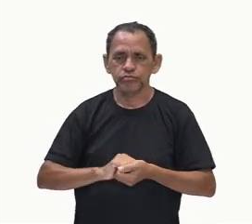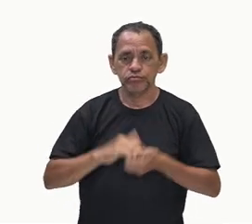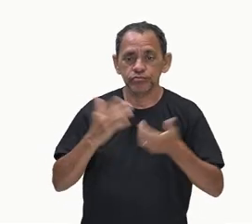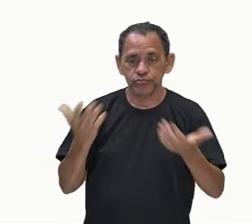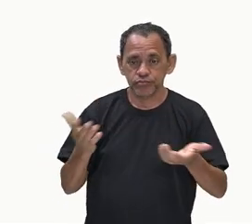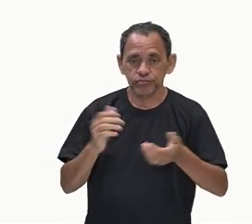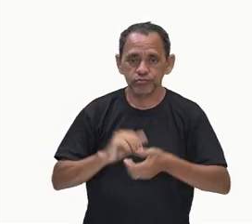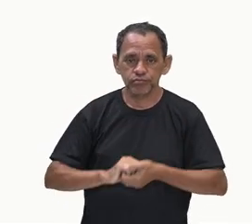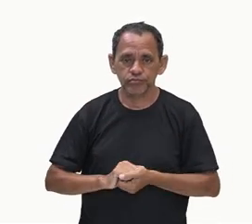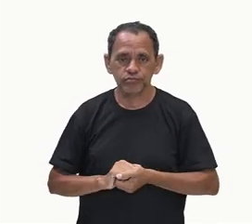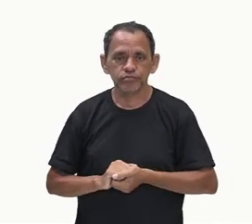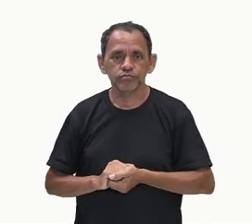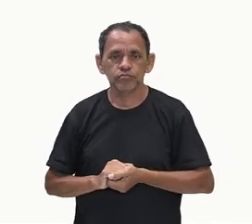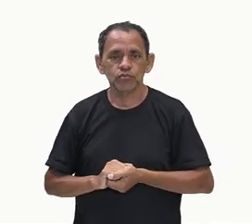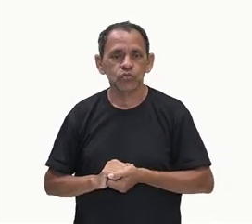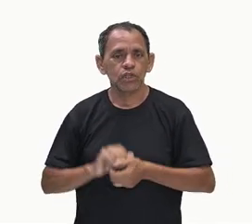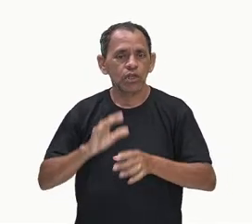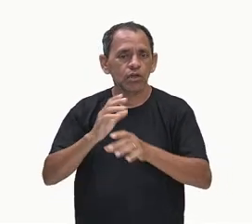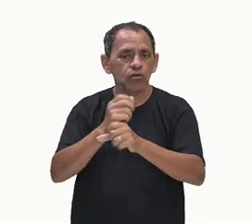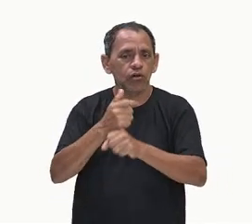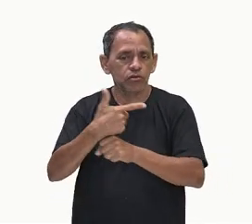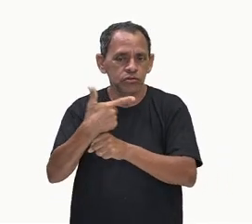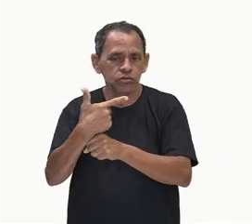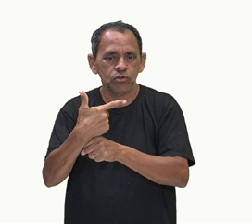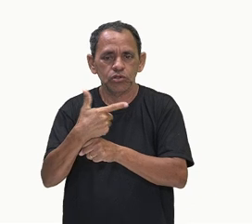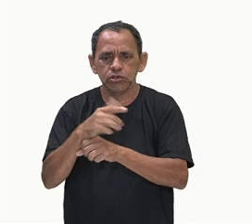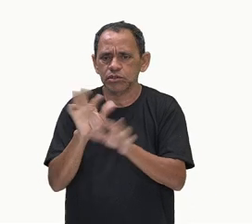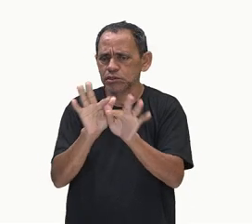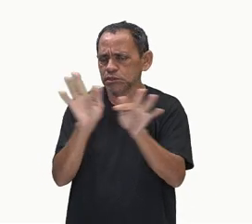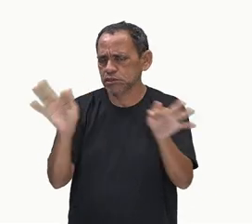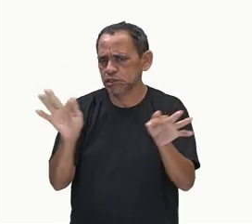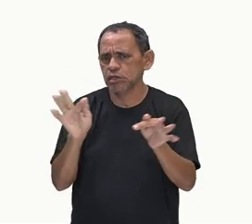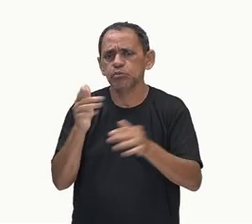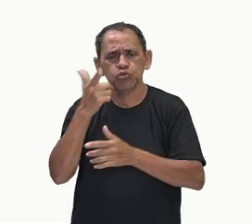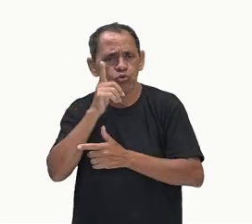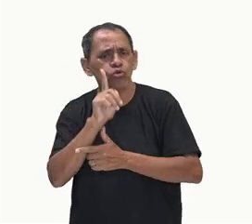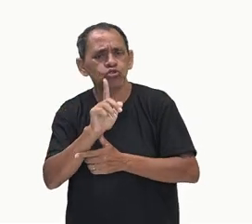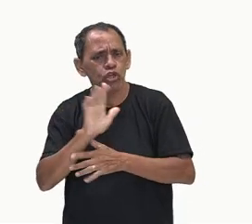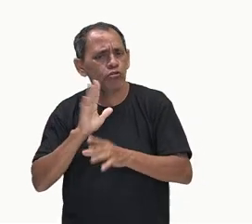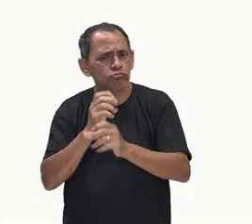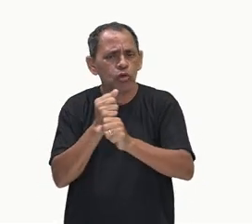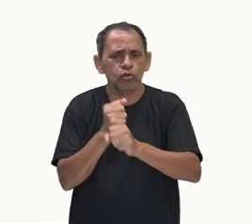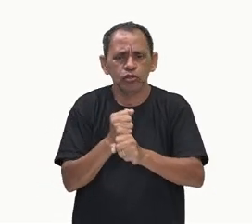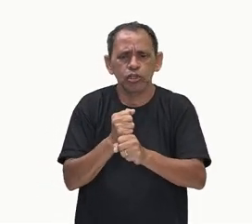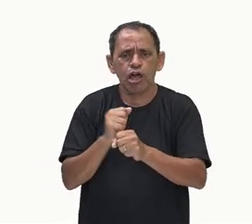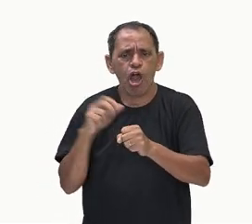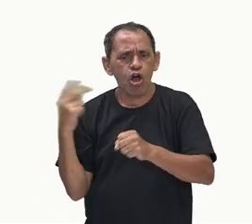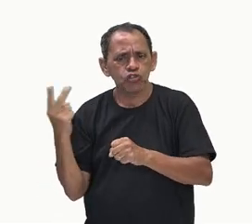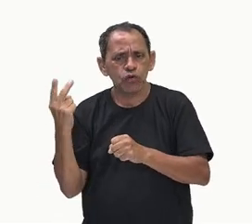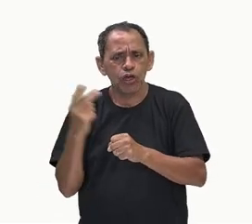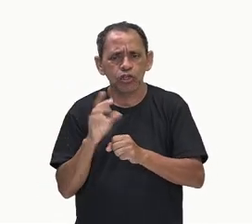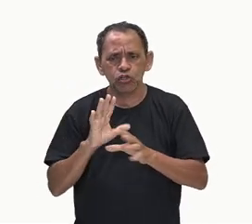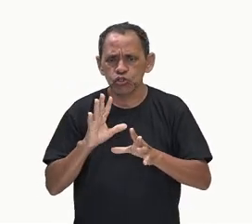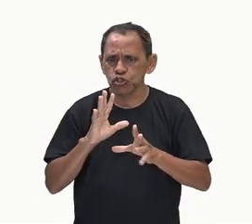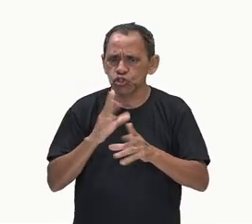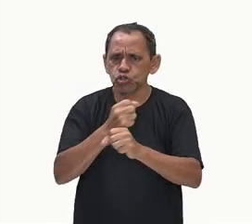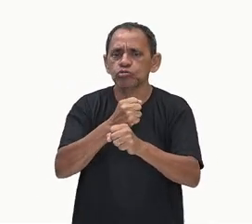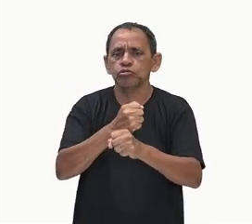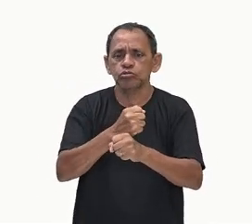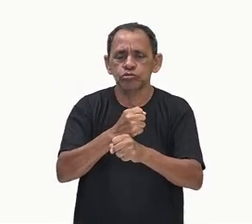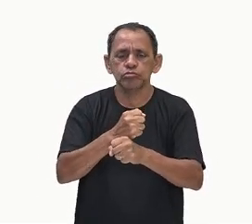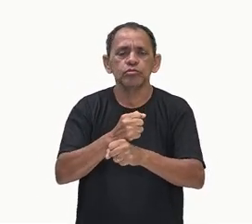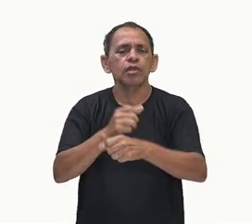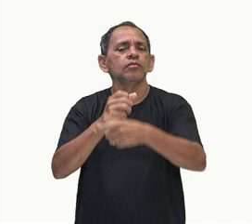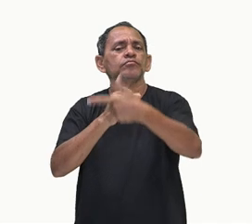é igual a 2 bem simples a gente consegue calcular aqui os valores de seno